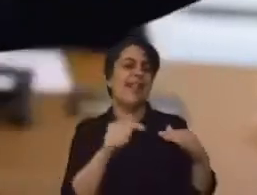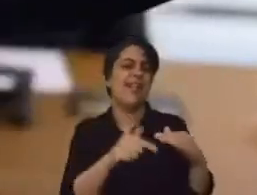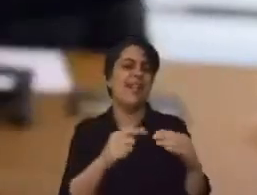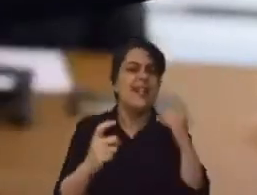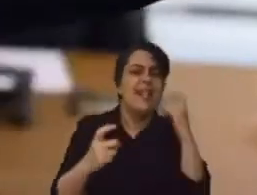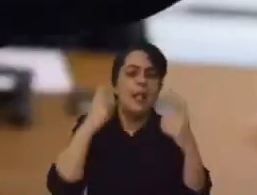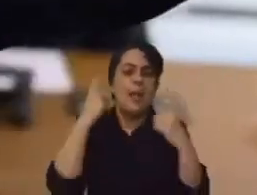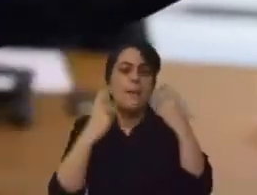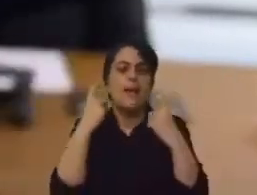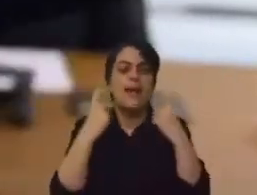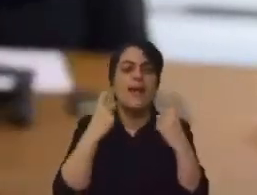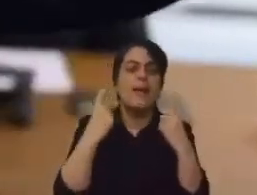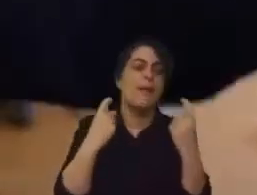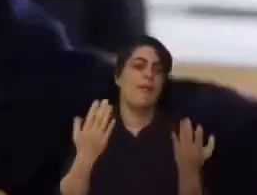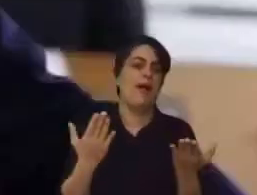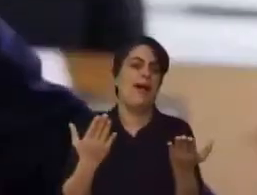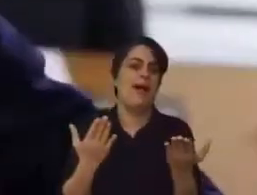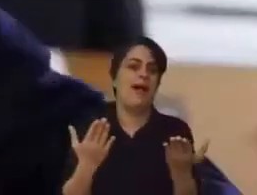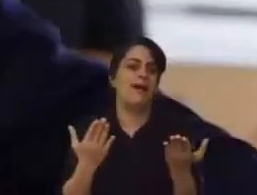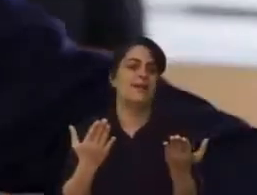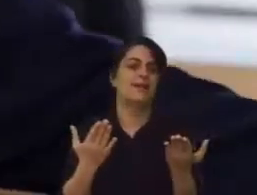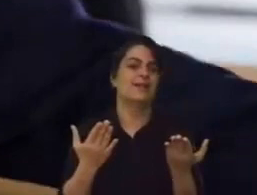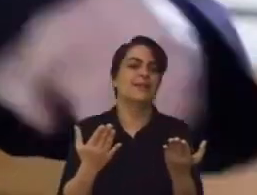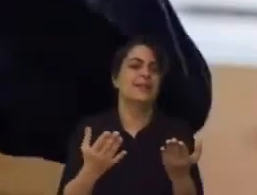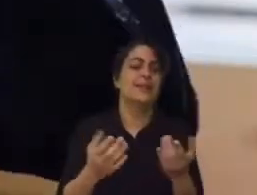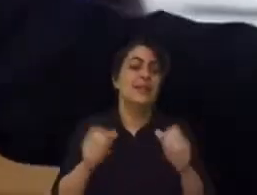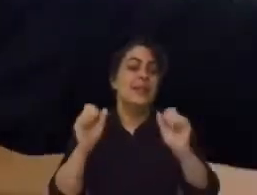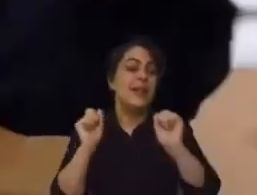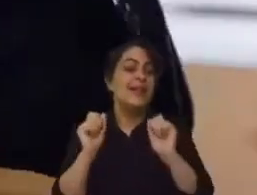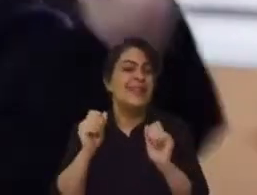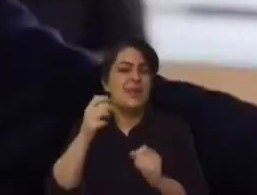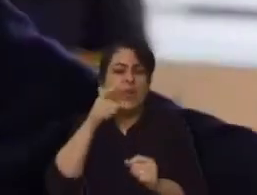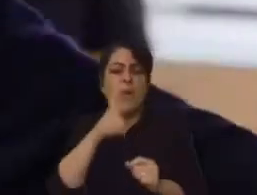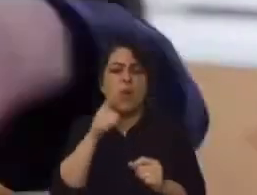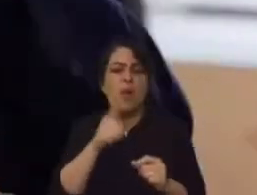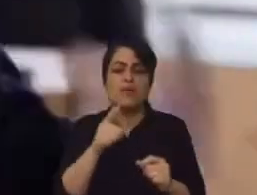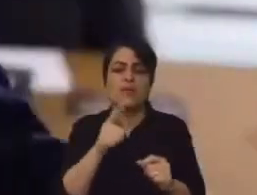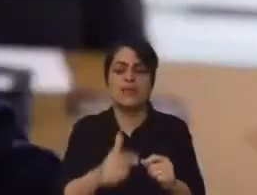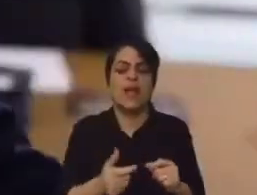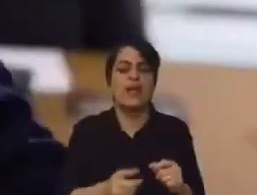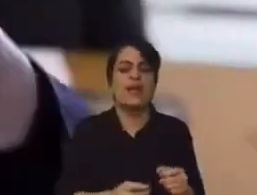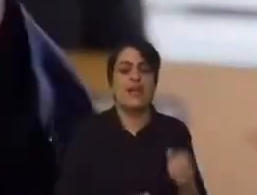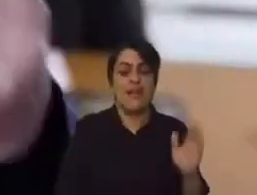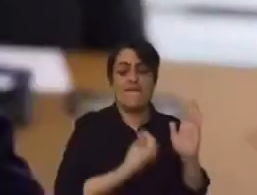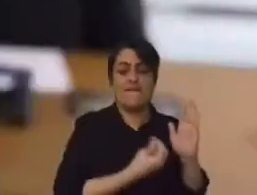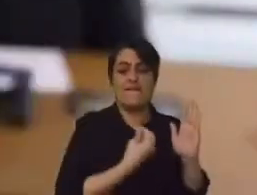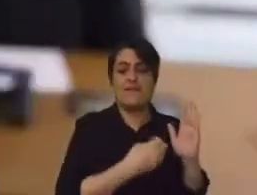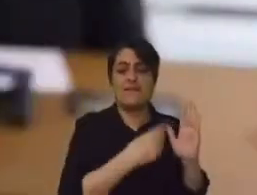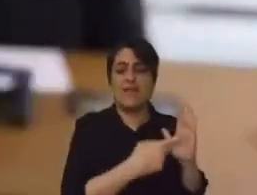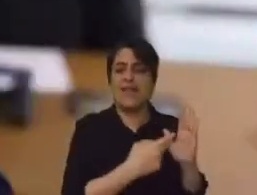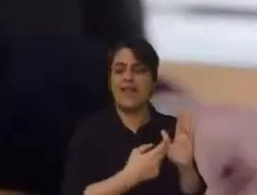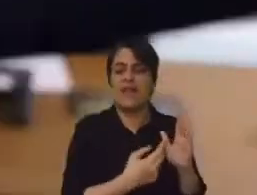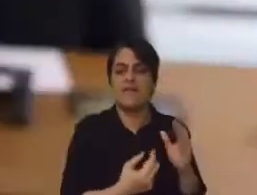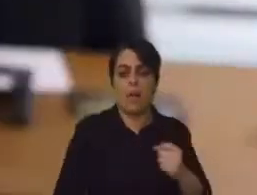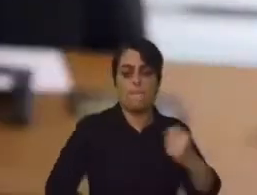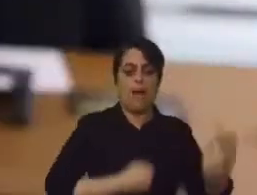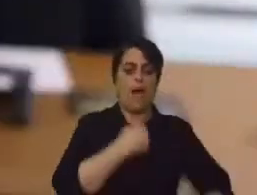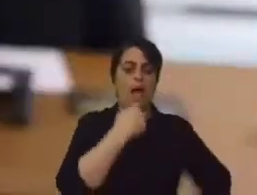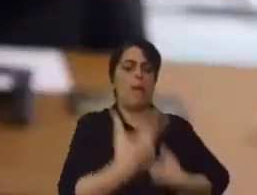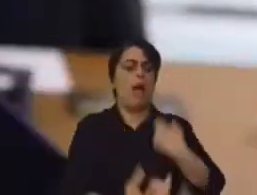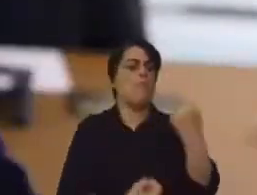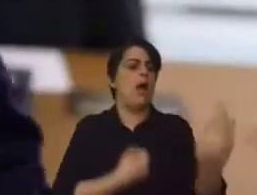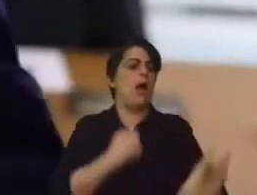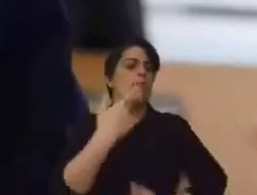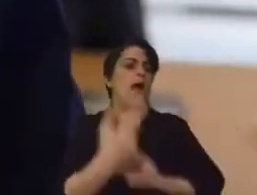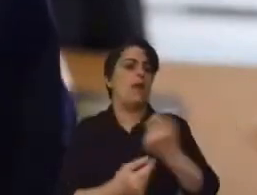há uma possibilidade de sobreviver no espaço, gastando milhões de dólares de passagem para fazer turismo, enquanto as